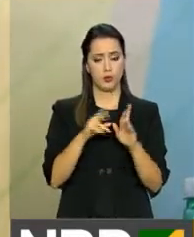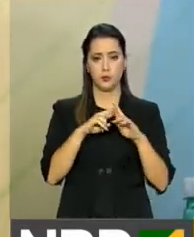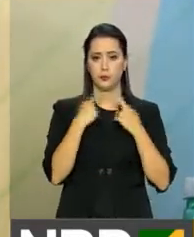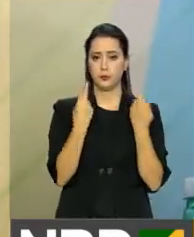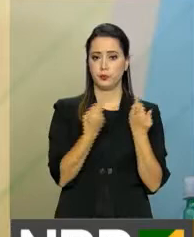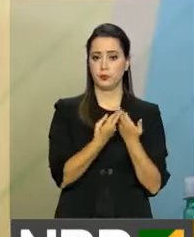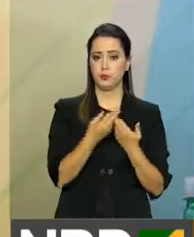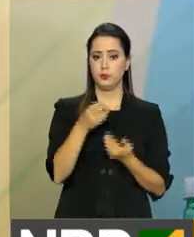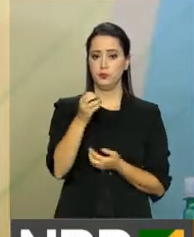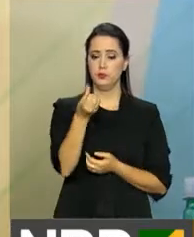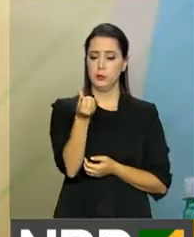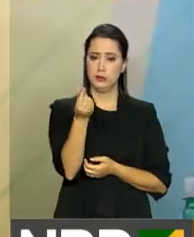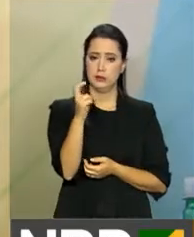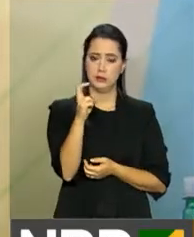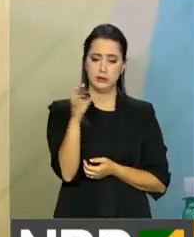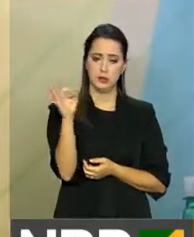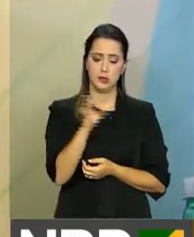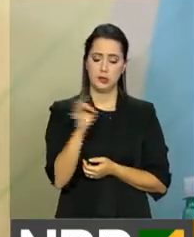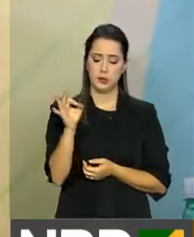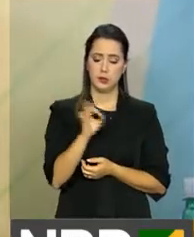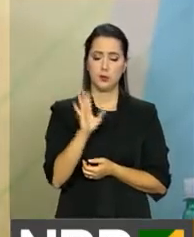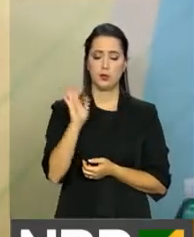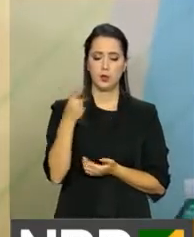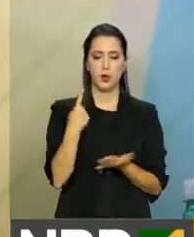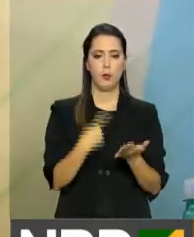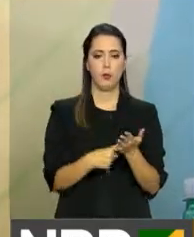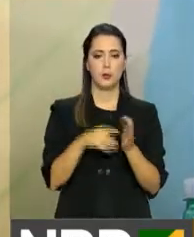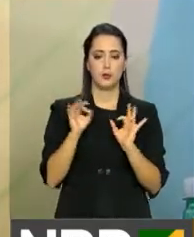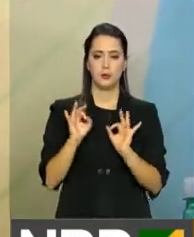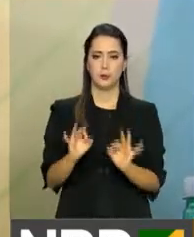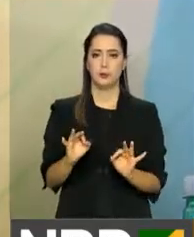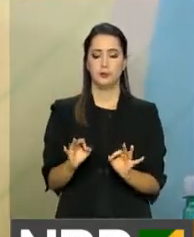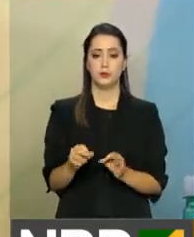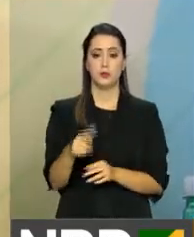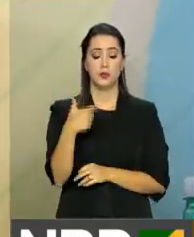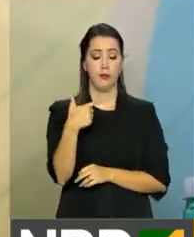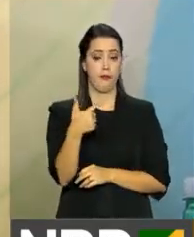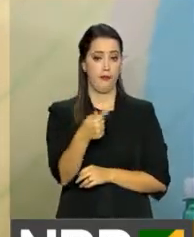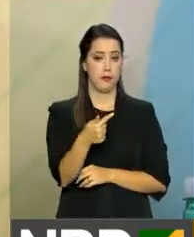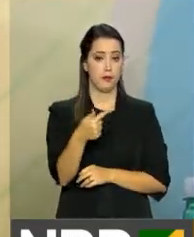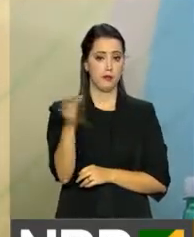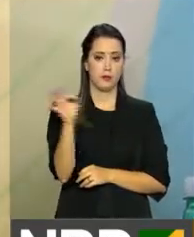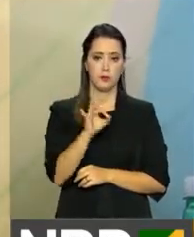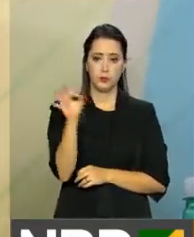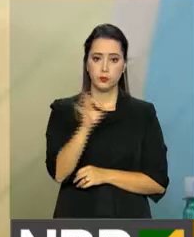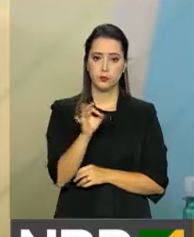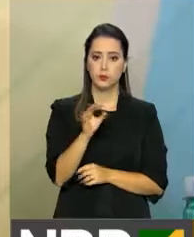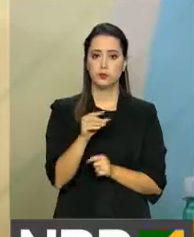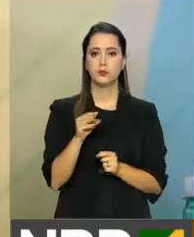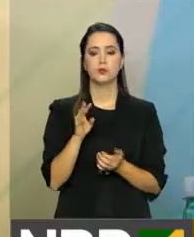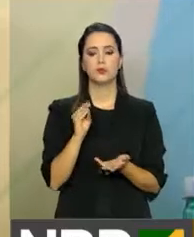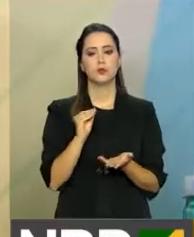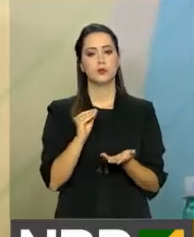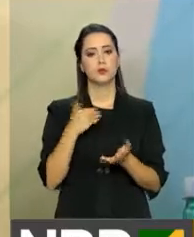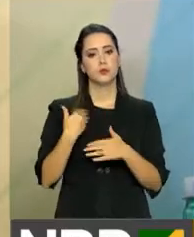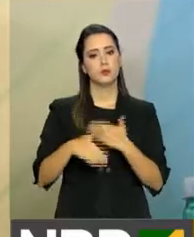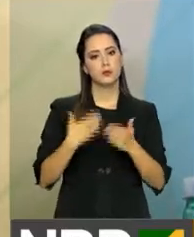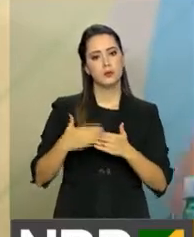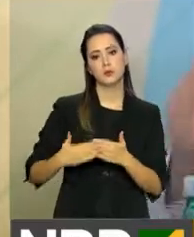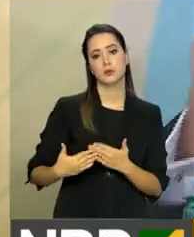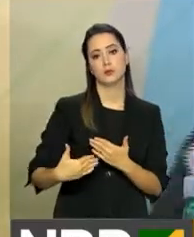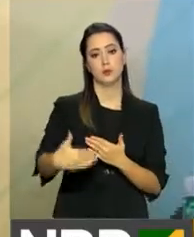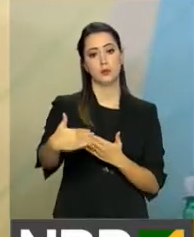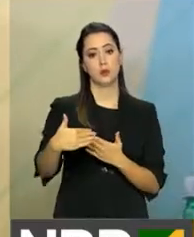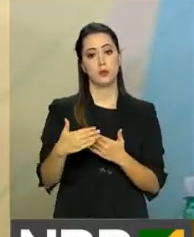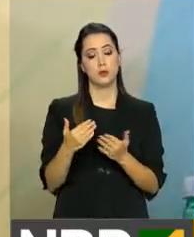65% que já foi cumprido e 27% está em fase de implementação